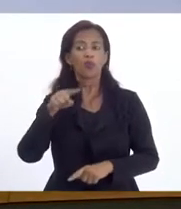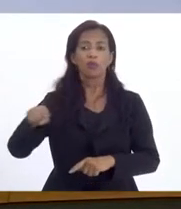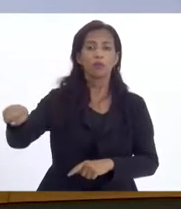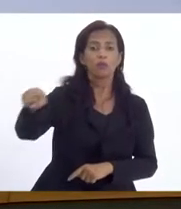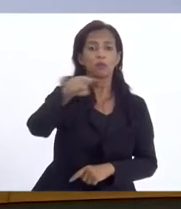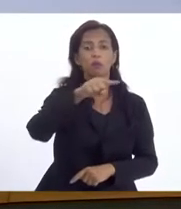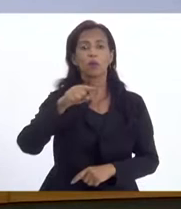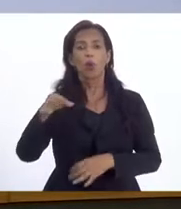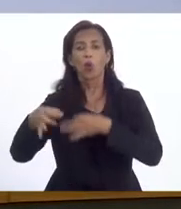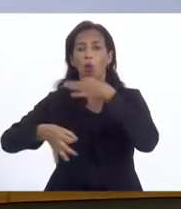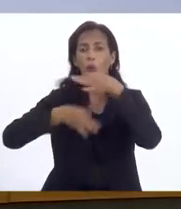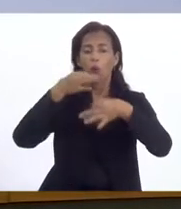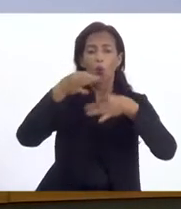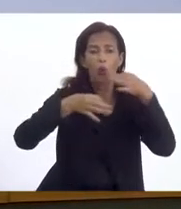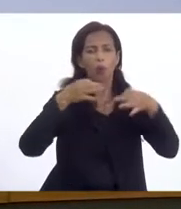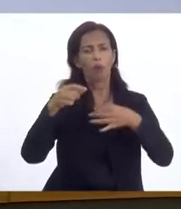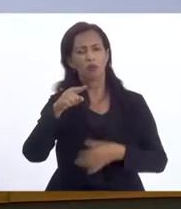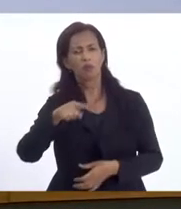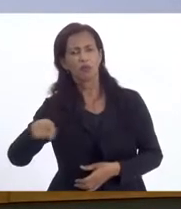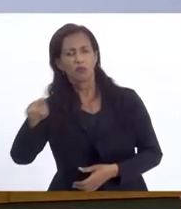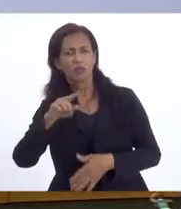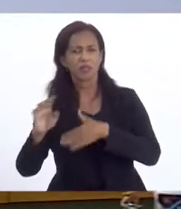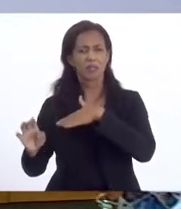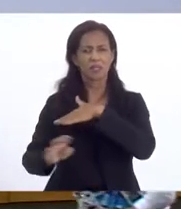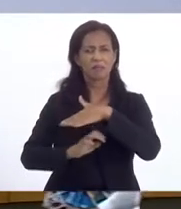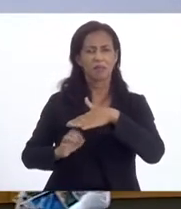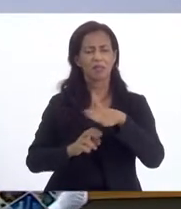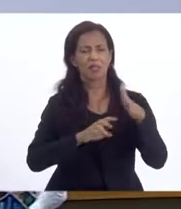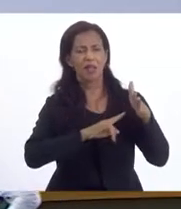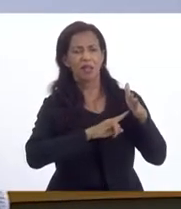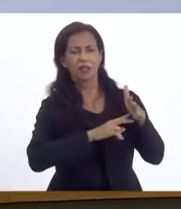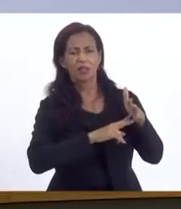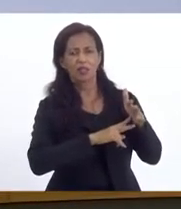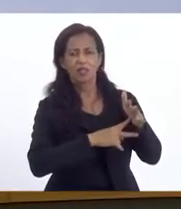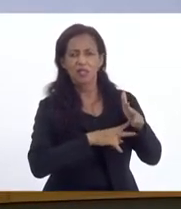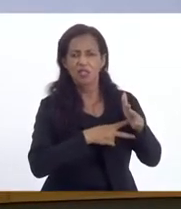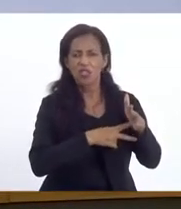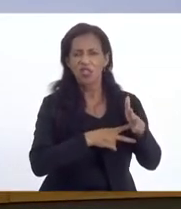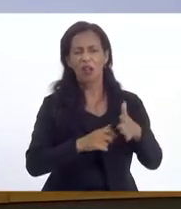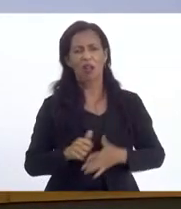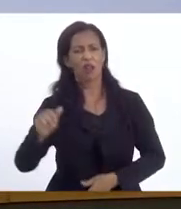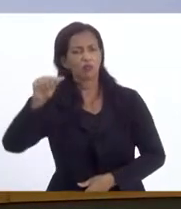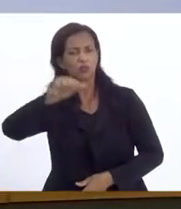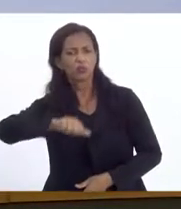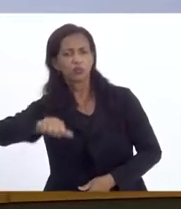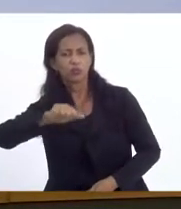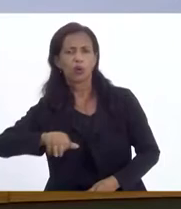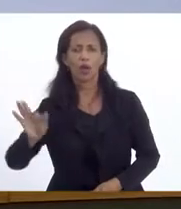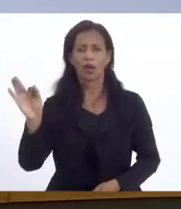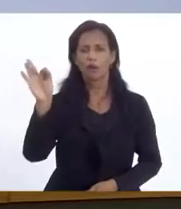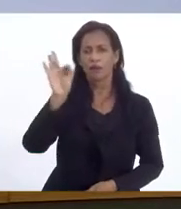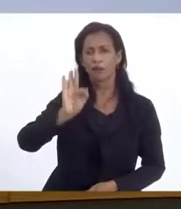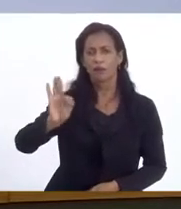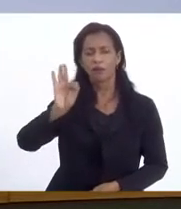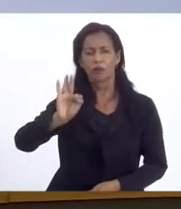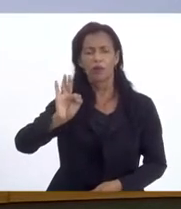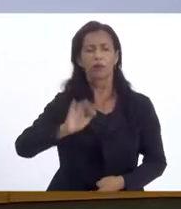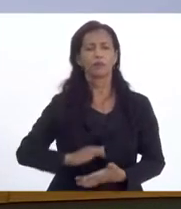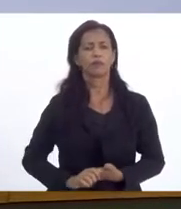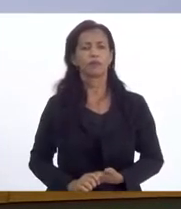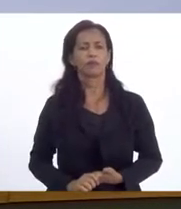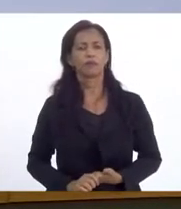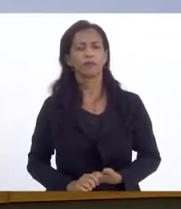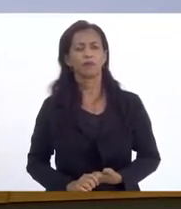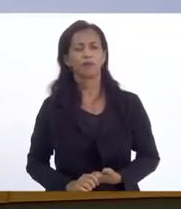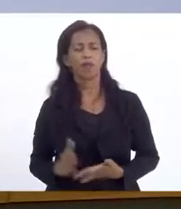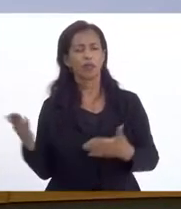econômicos aqui, empresários da região, representantes dos sindicatos, das universidades. A